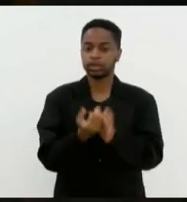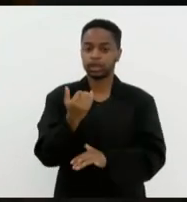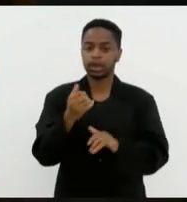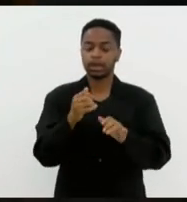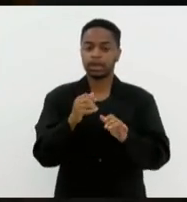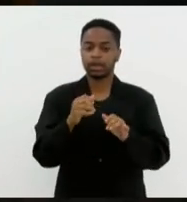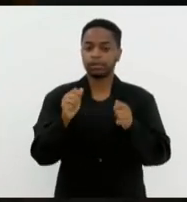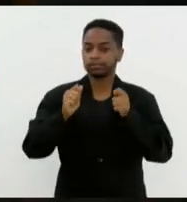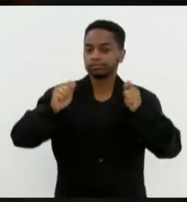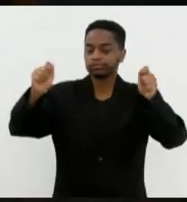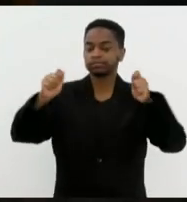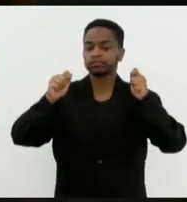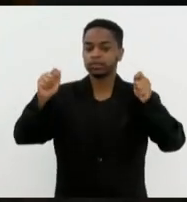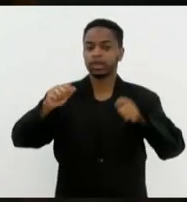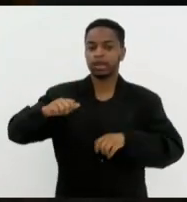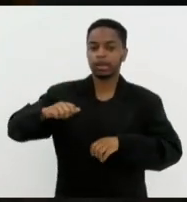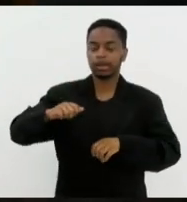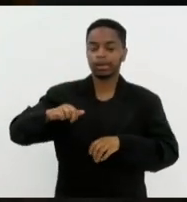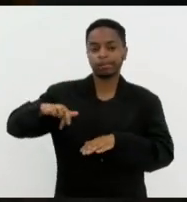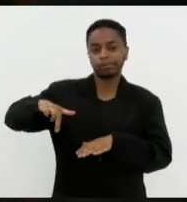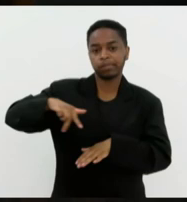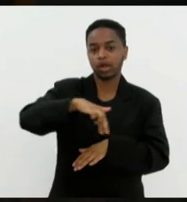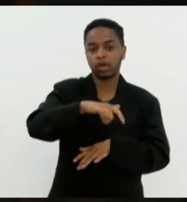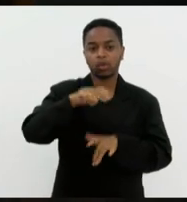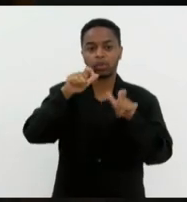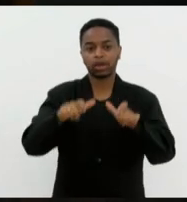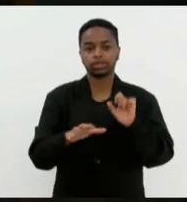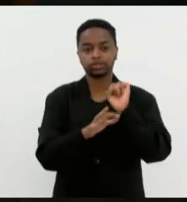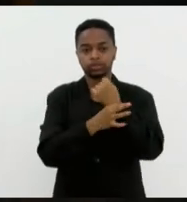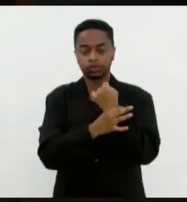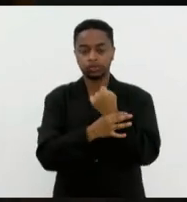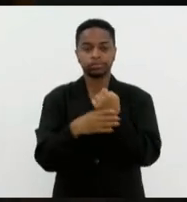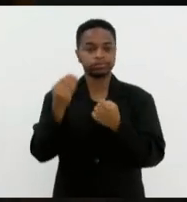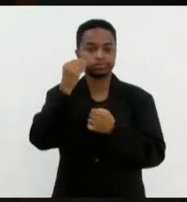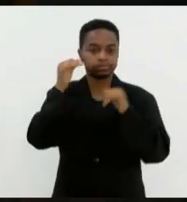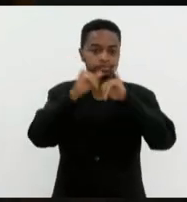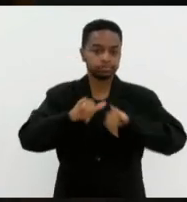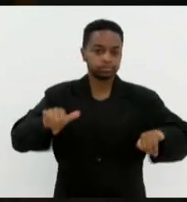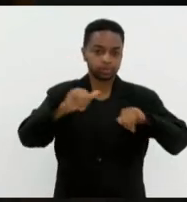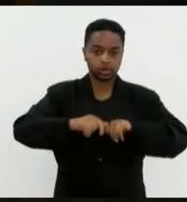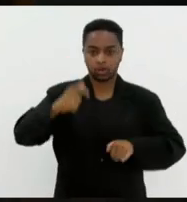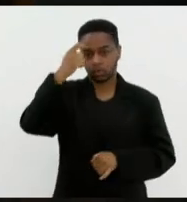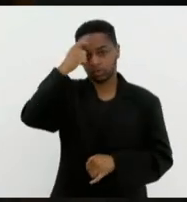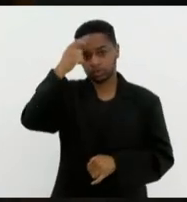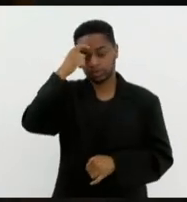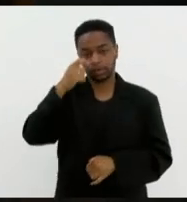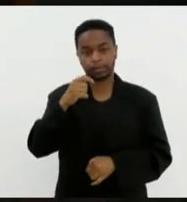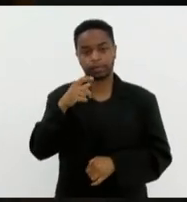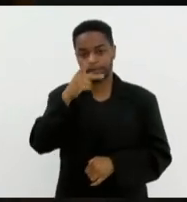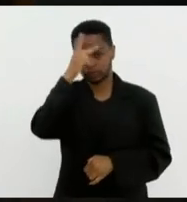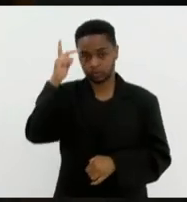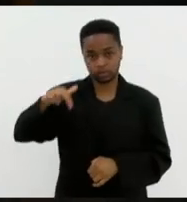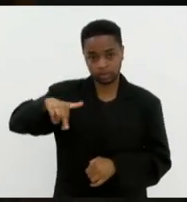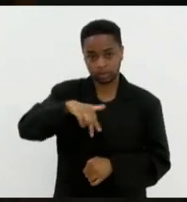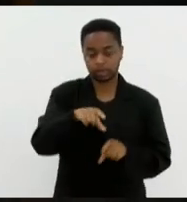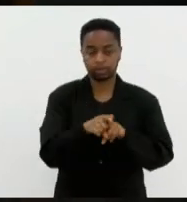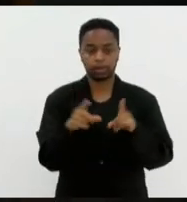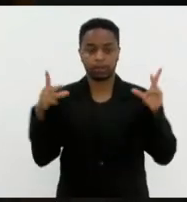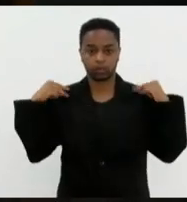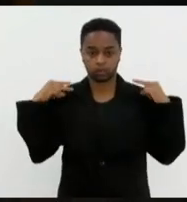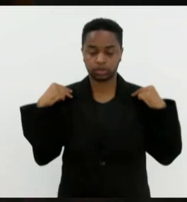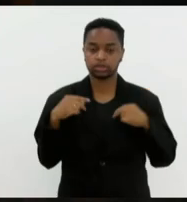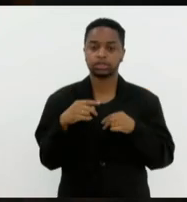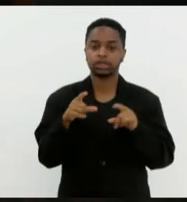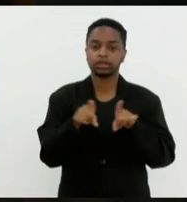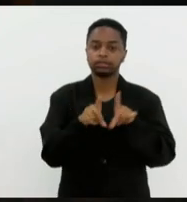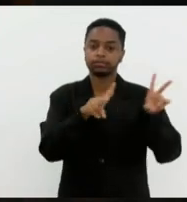na Faixa, Pedestre Seguro, para conscientização dos pedestres e motoristas e da outras providências. Pareceres